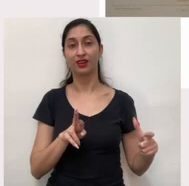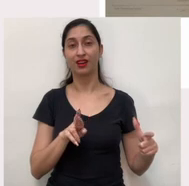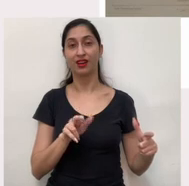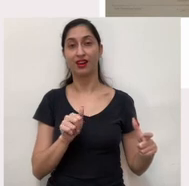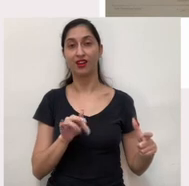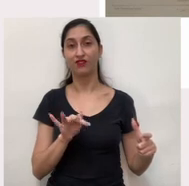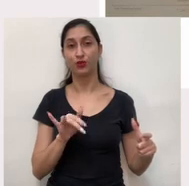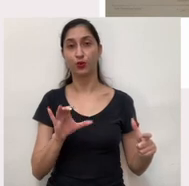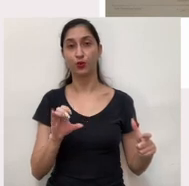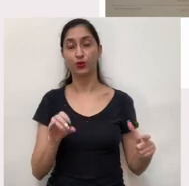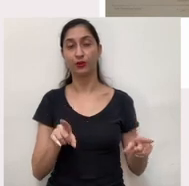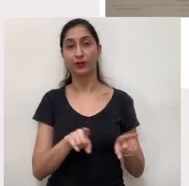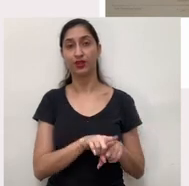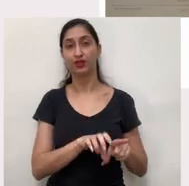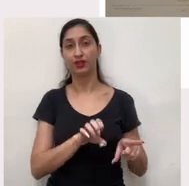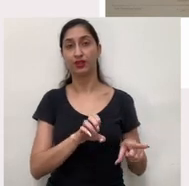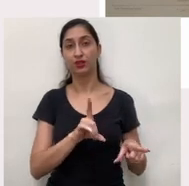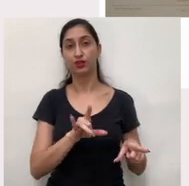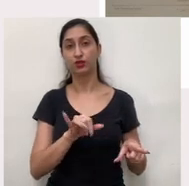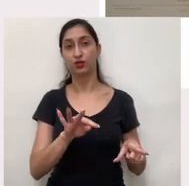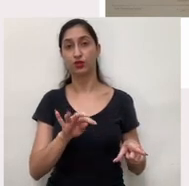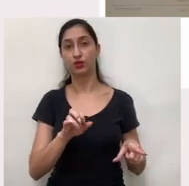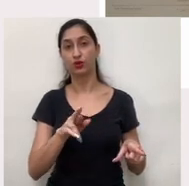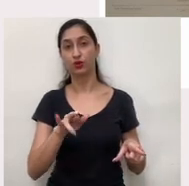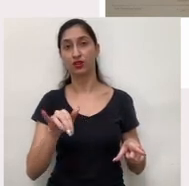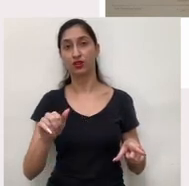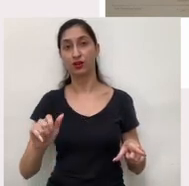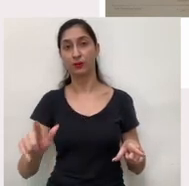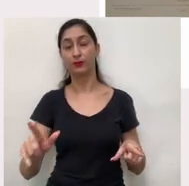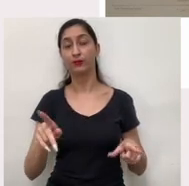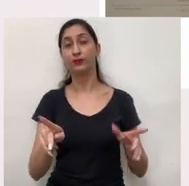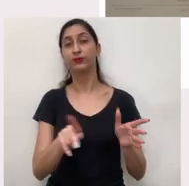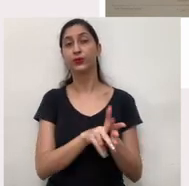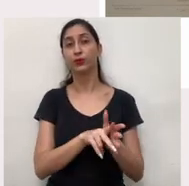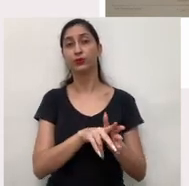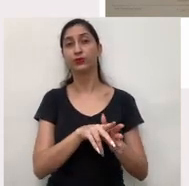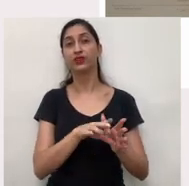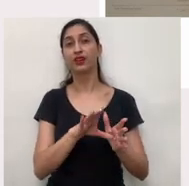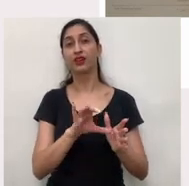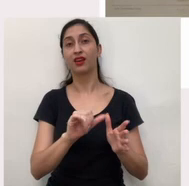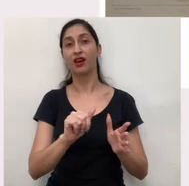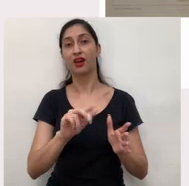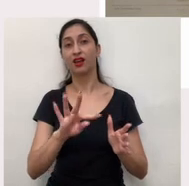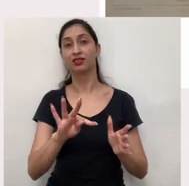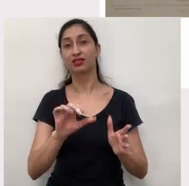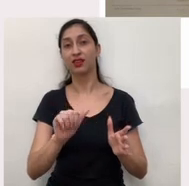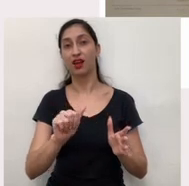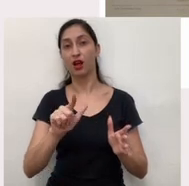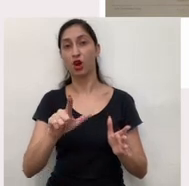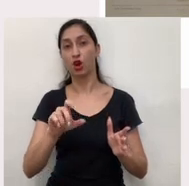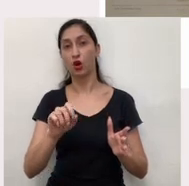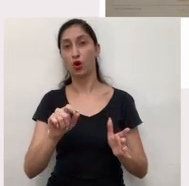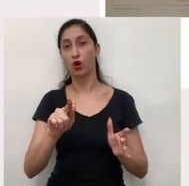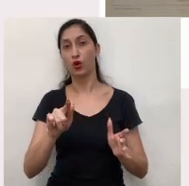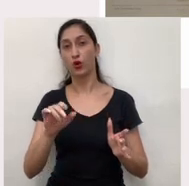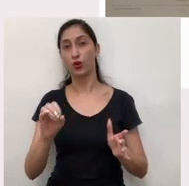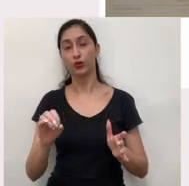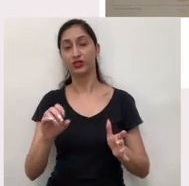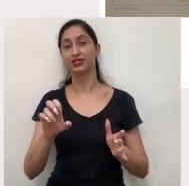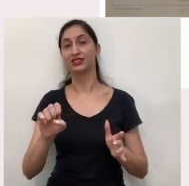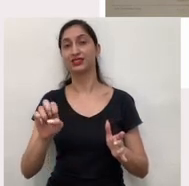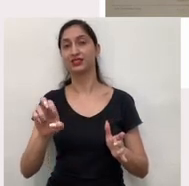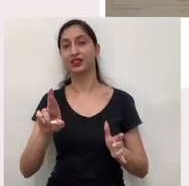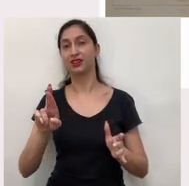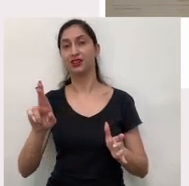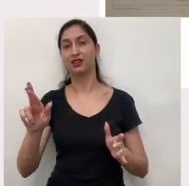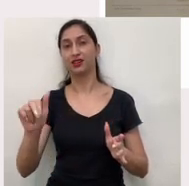e editorial, que são os catálogos de ornamento, mais especificamente os catálogos de serralheria, né?